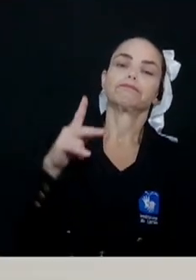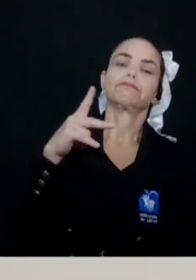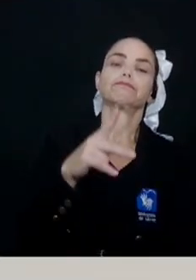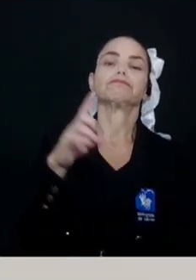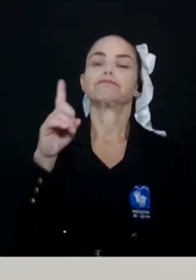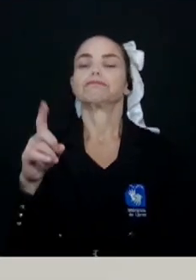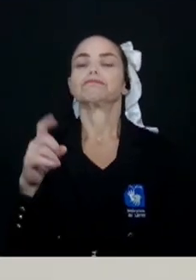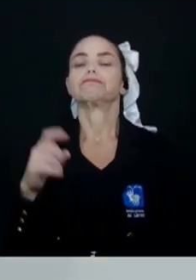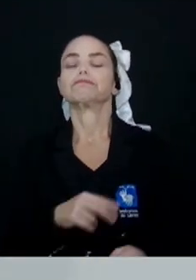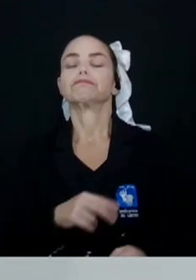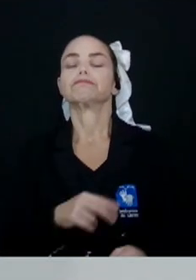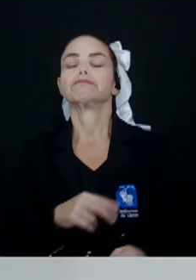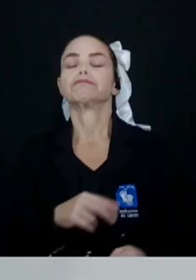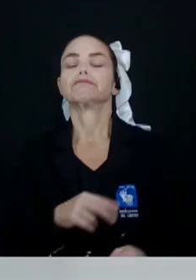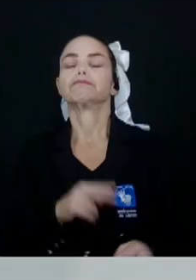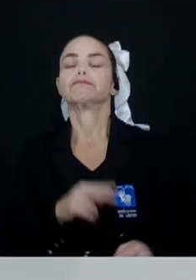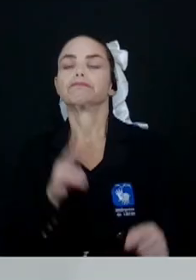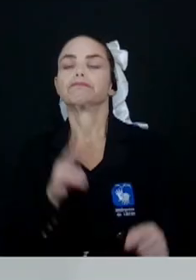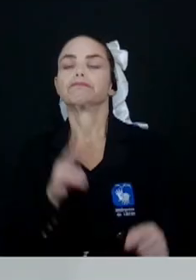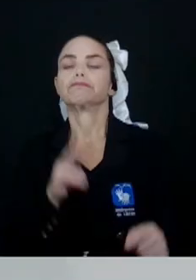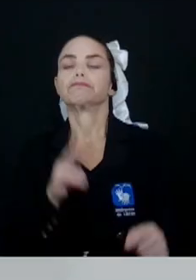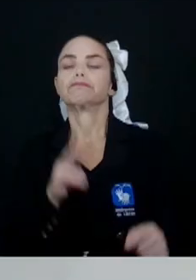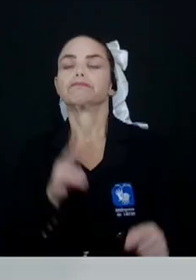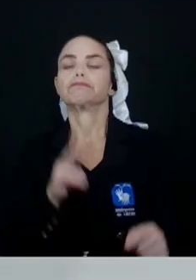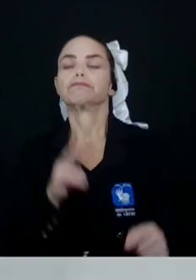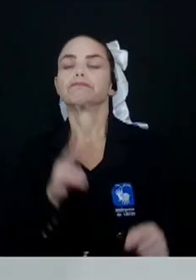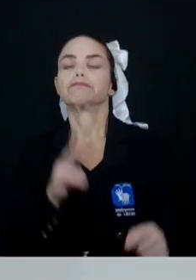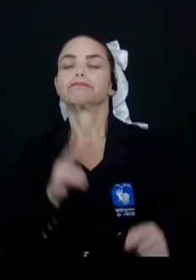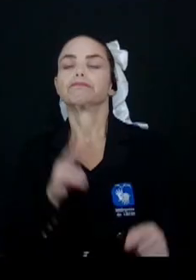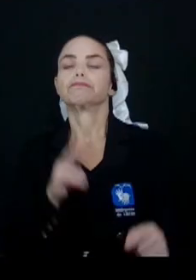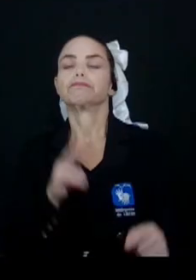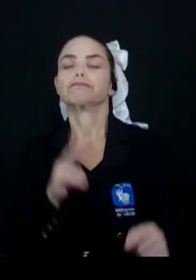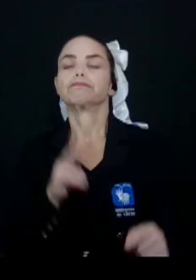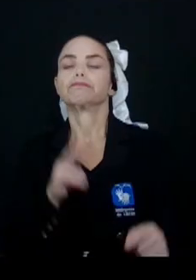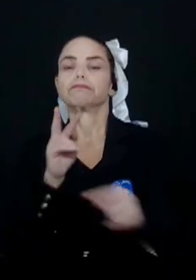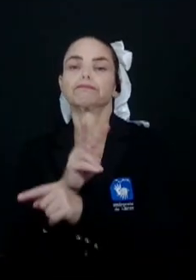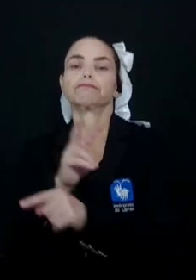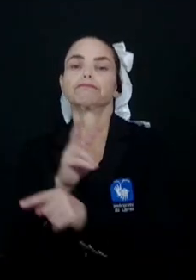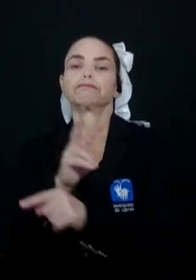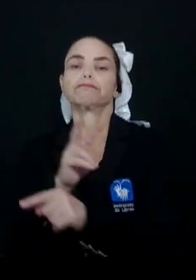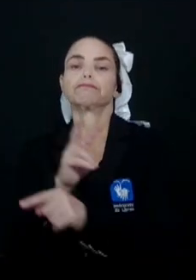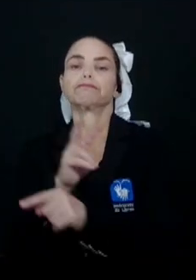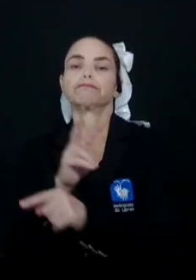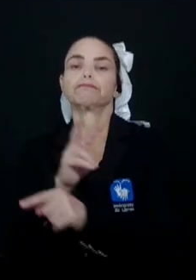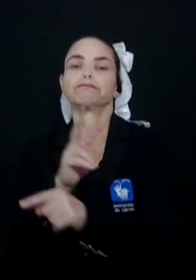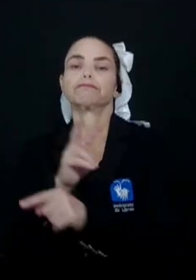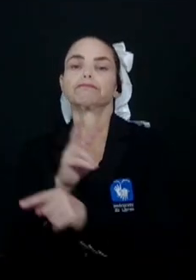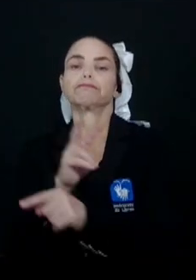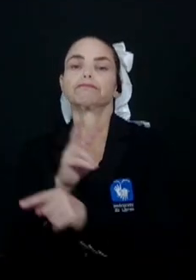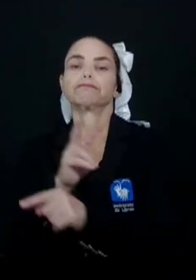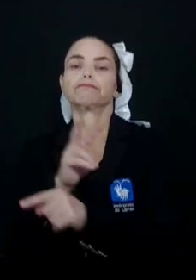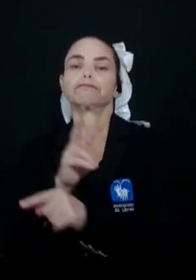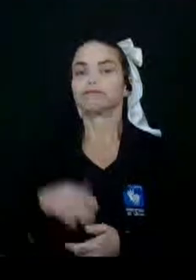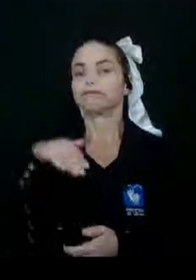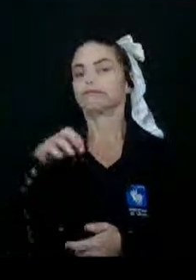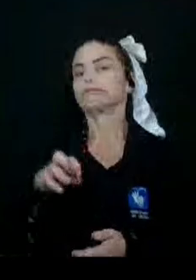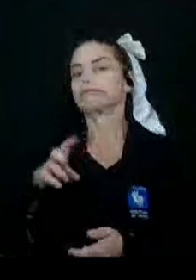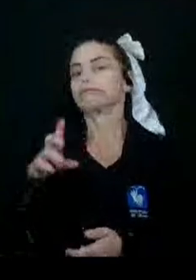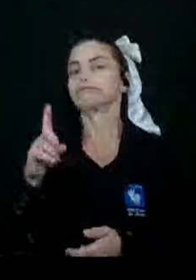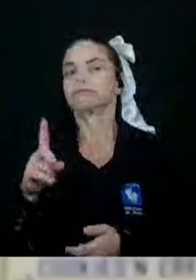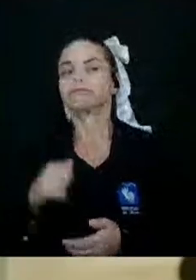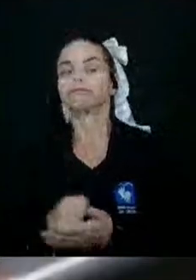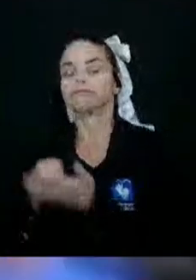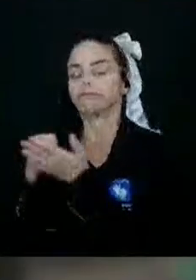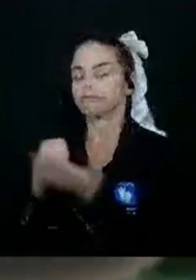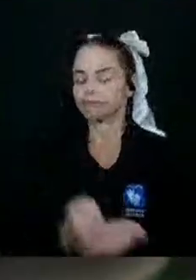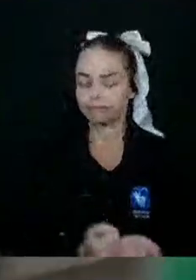nossos dados preservados. Ela veio realmente, a MED veio só para ajudar com as questões de